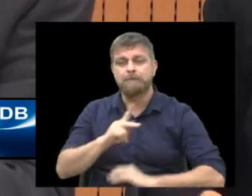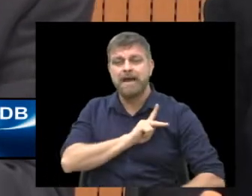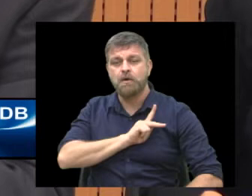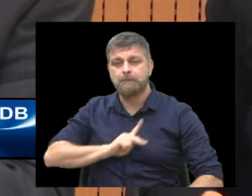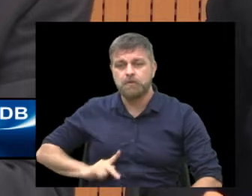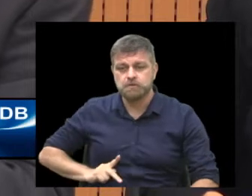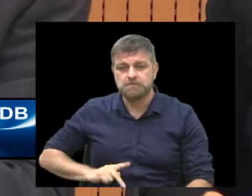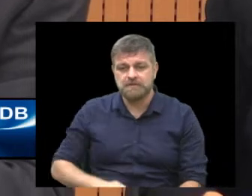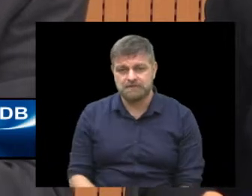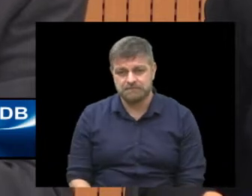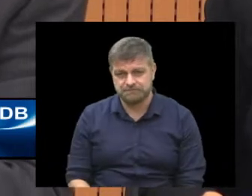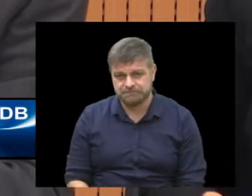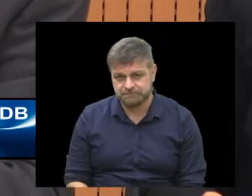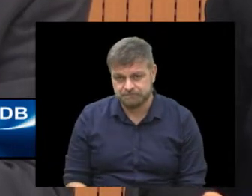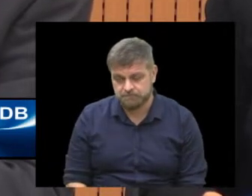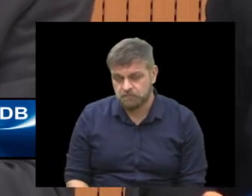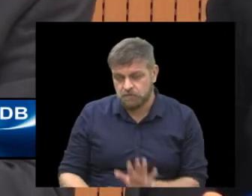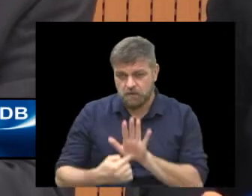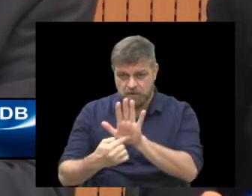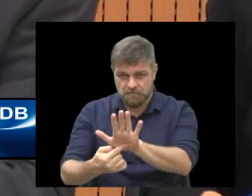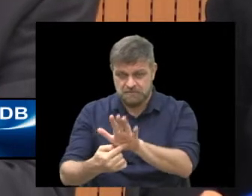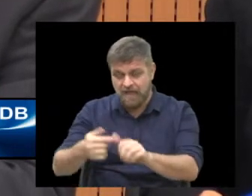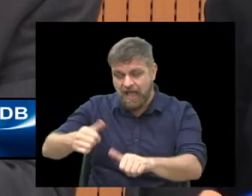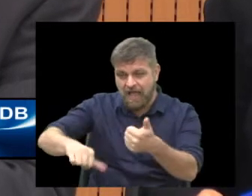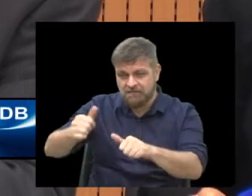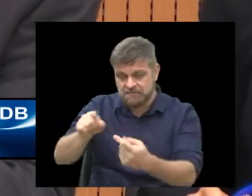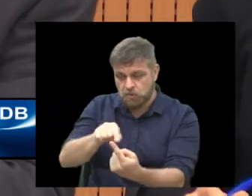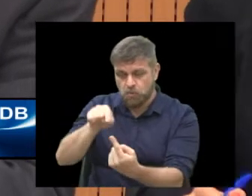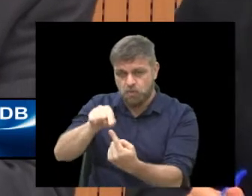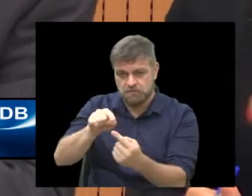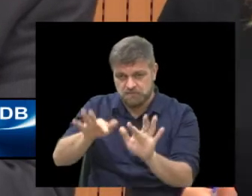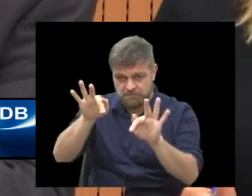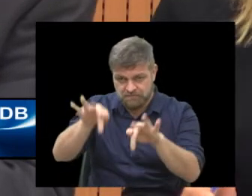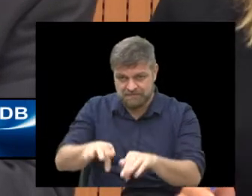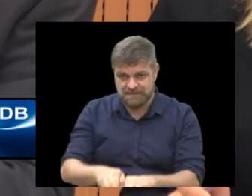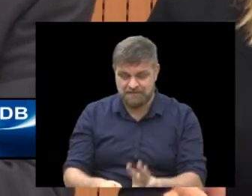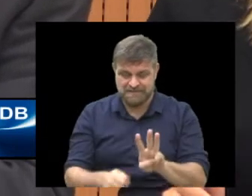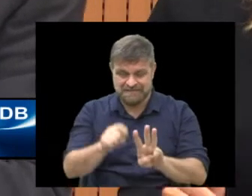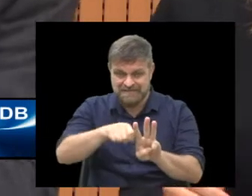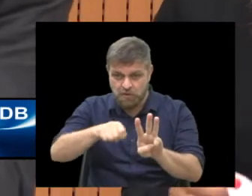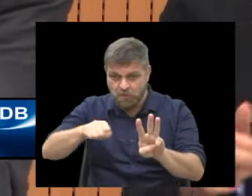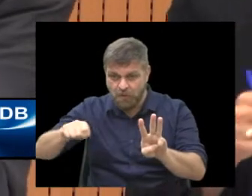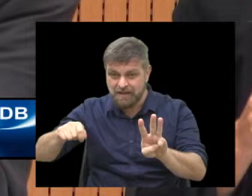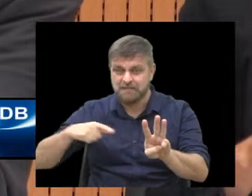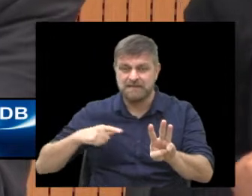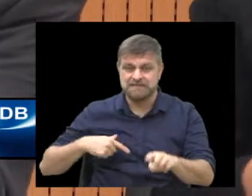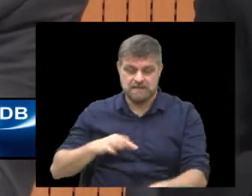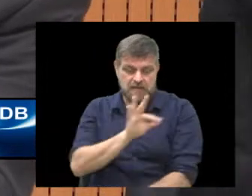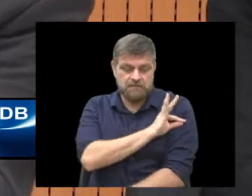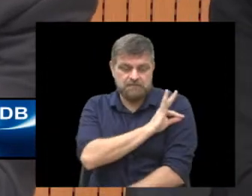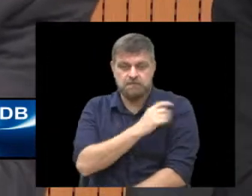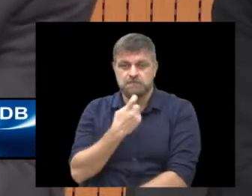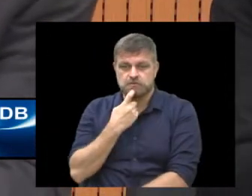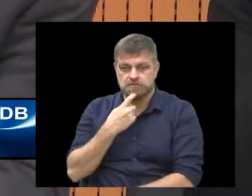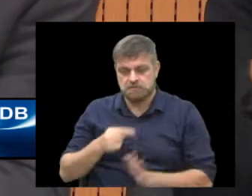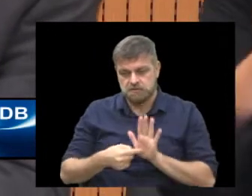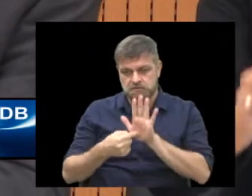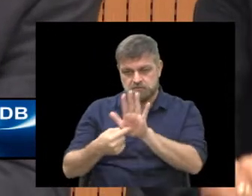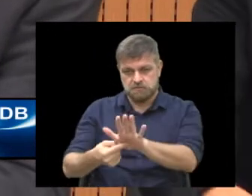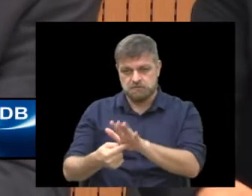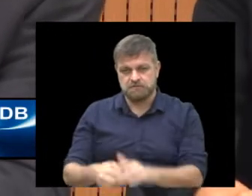Roberto Manges, 66, Ponte Preta, para demonstração e avaliação das metas finais do terceiro quadrimestre de 2018 pela Prefeitura Municipal de Campinas.